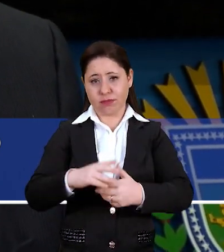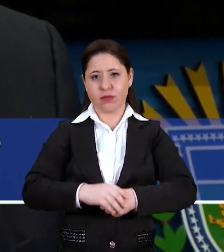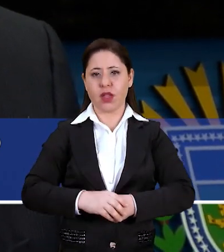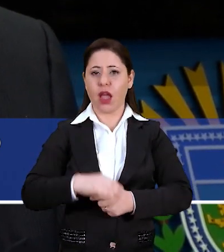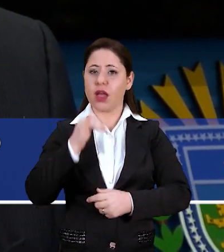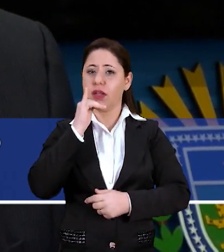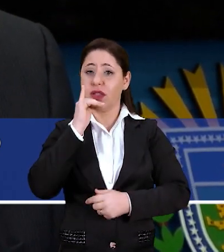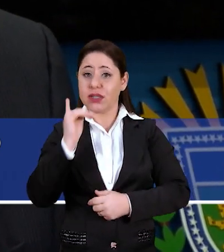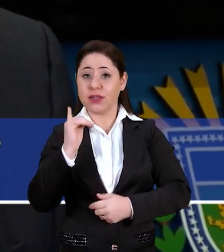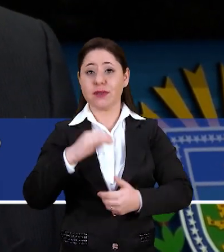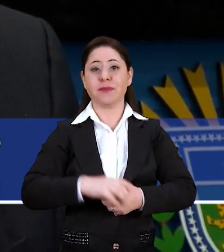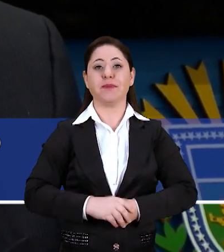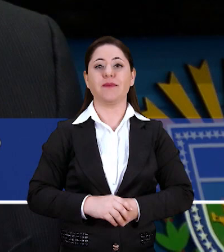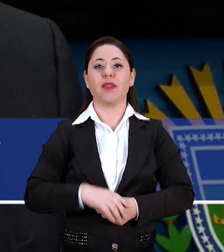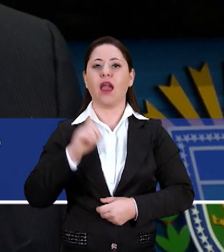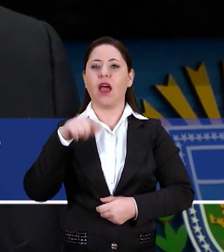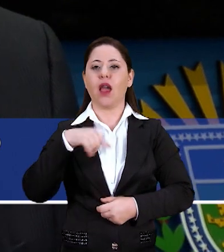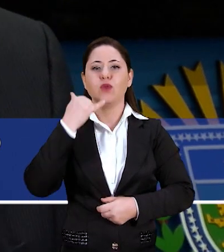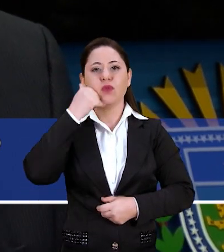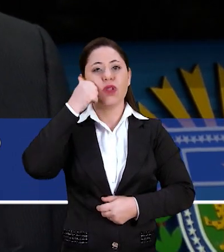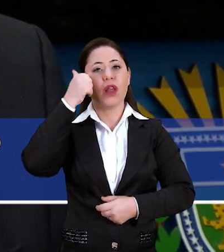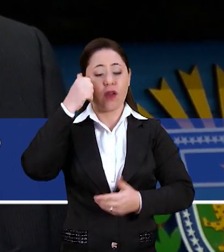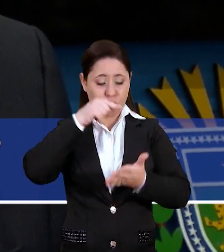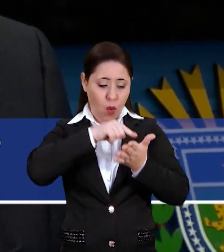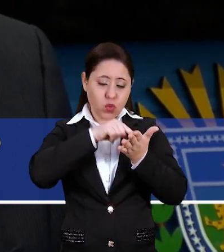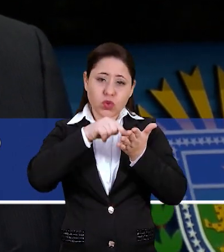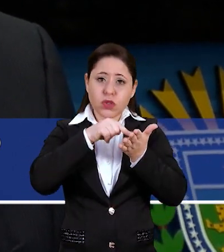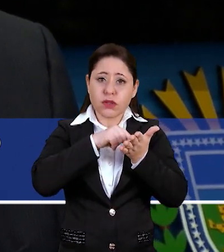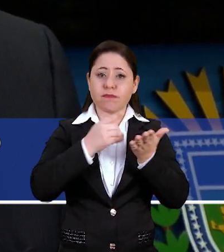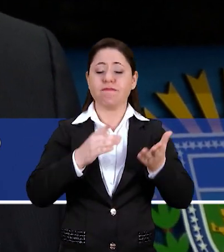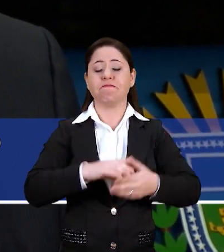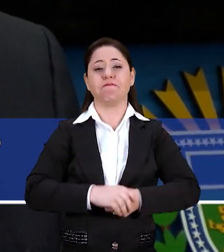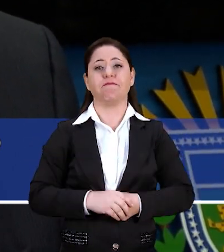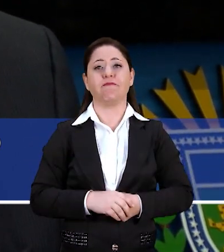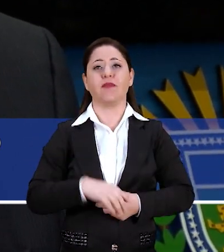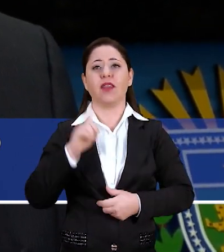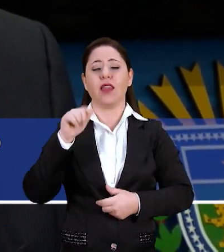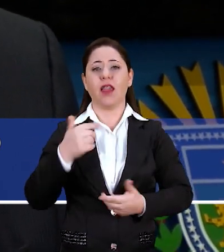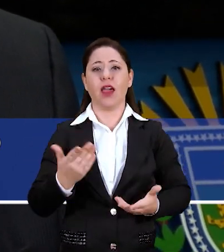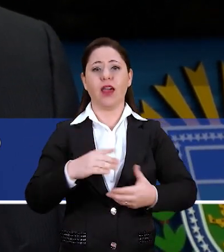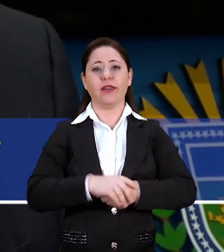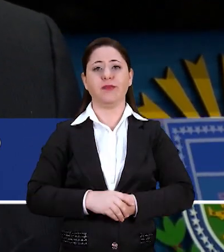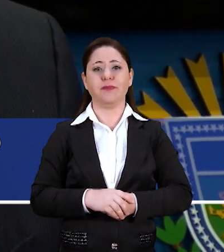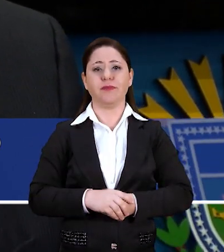a eletricidade, o telefone celular,